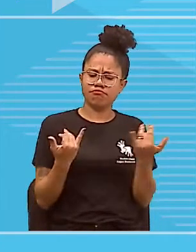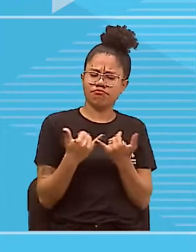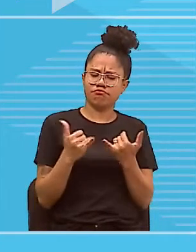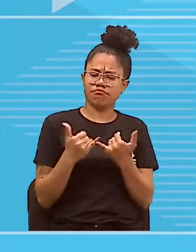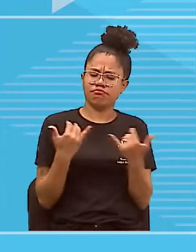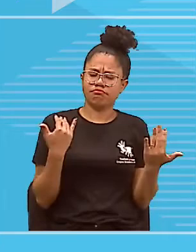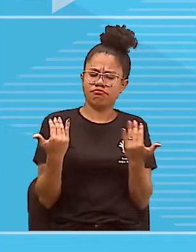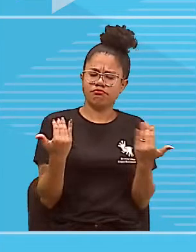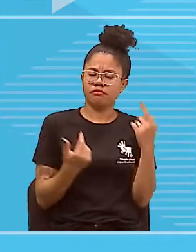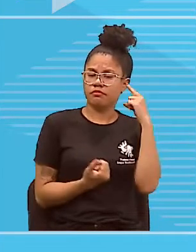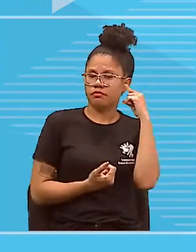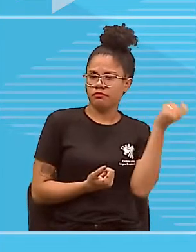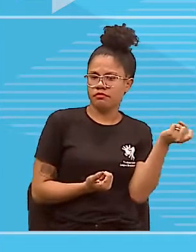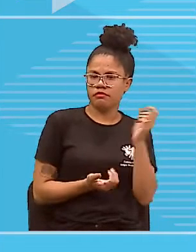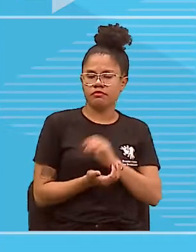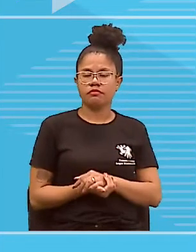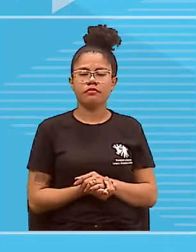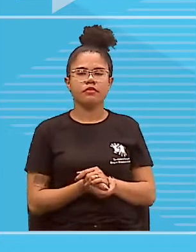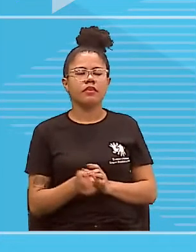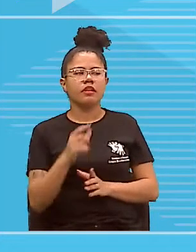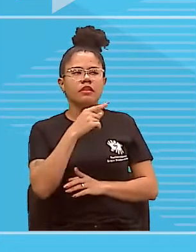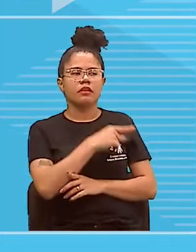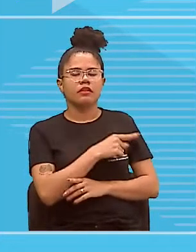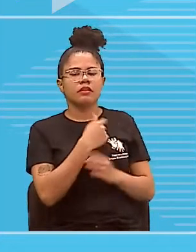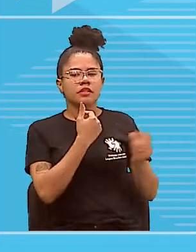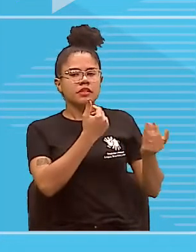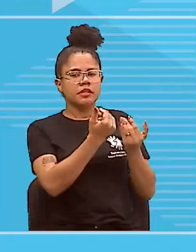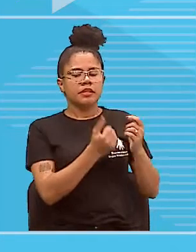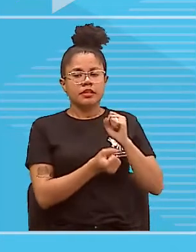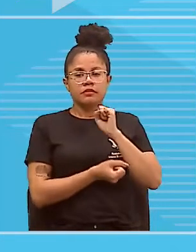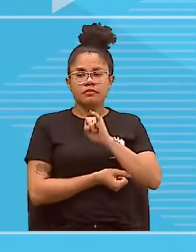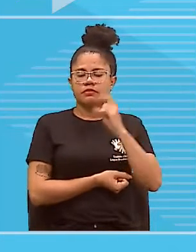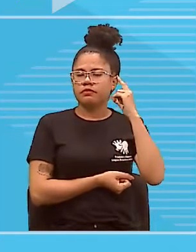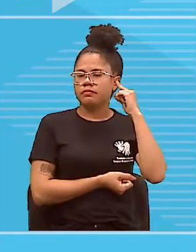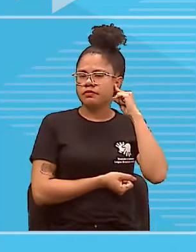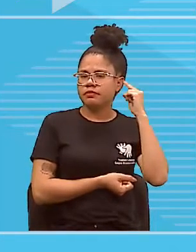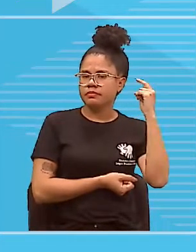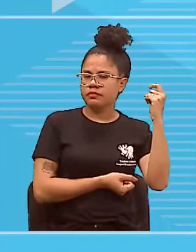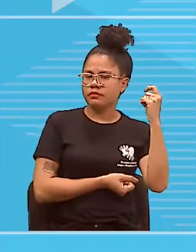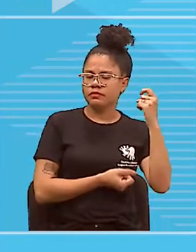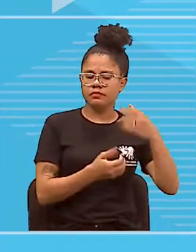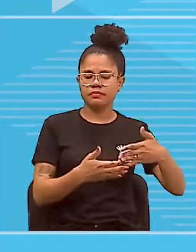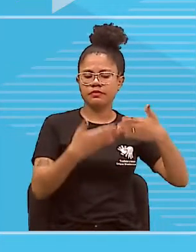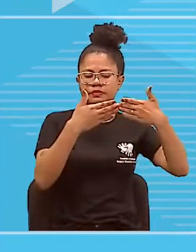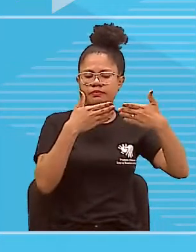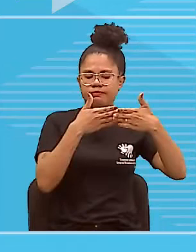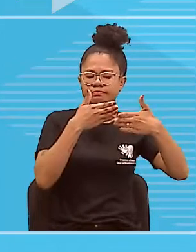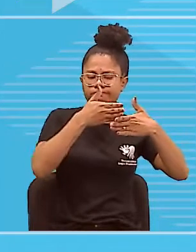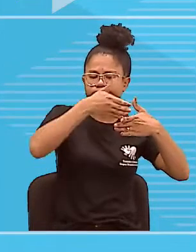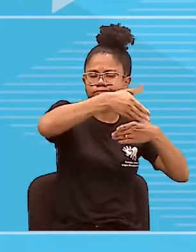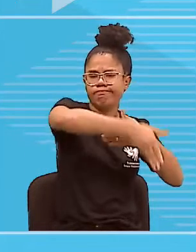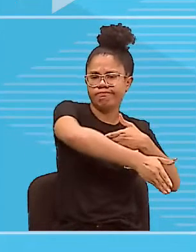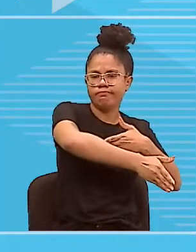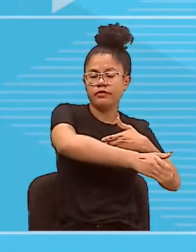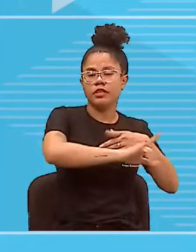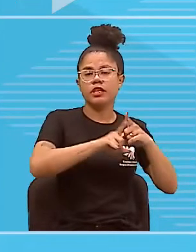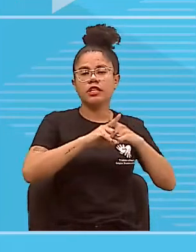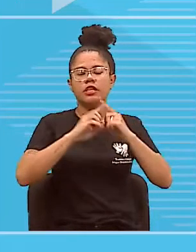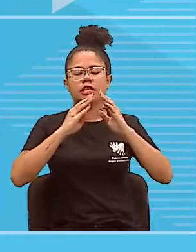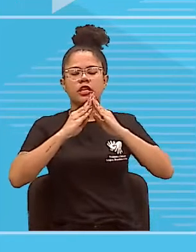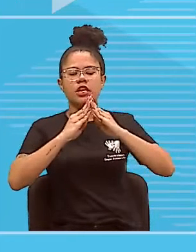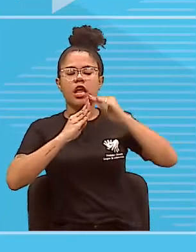a se o som passa por obstáculos semelhante a essa goteira a luz